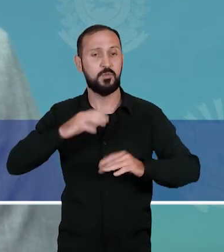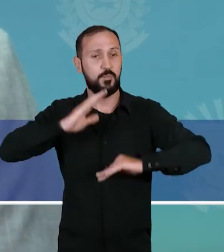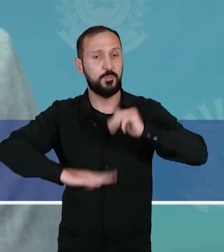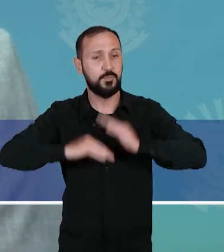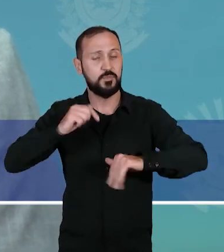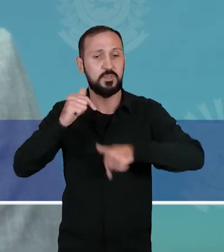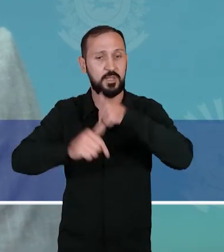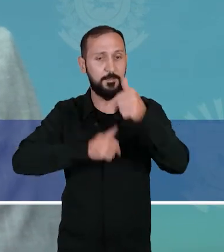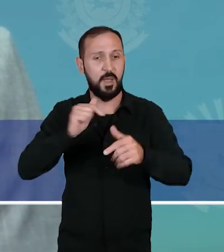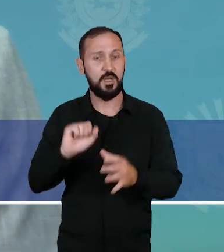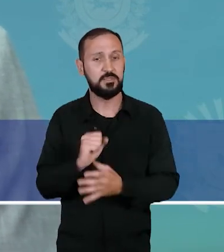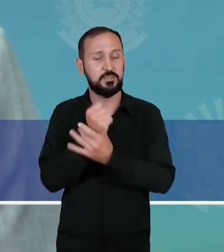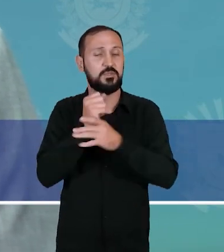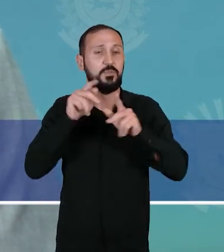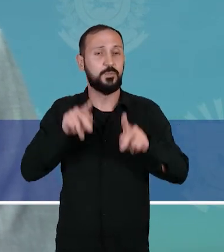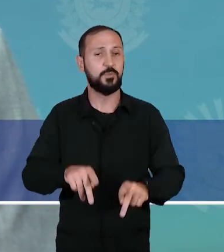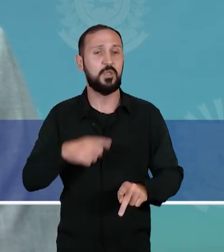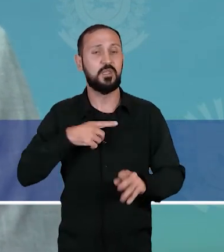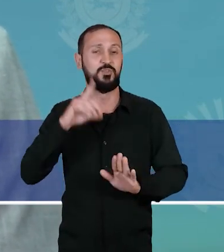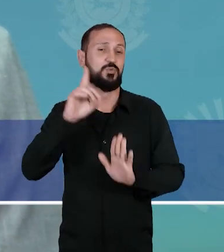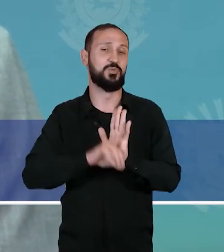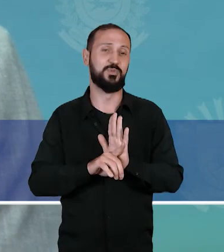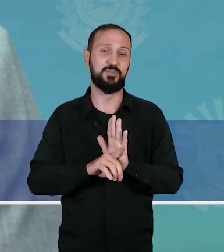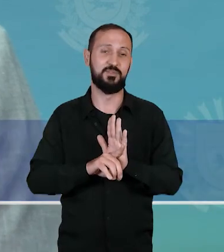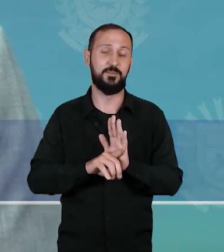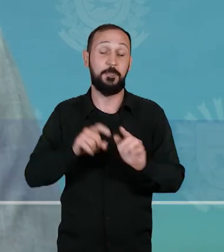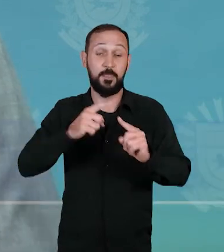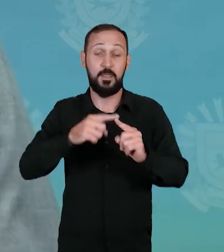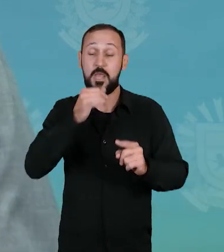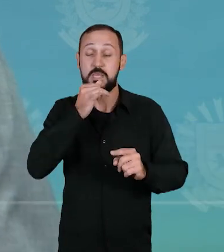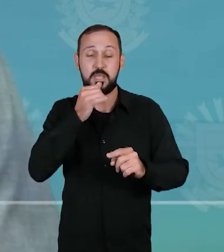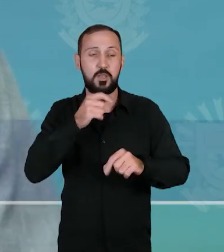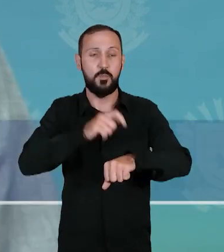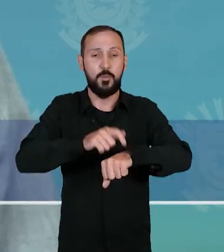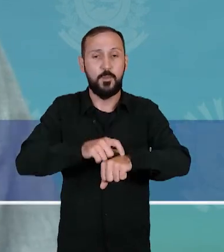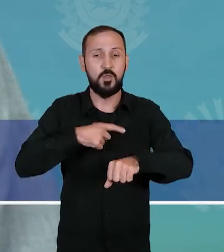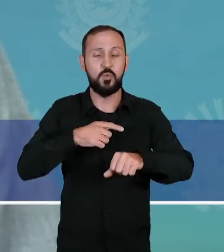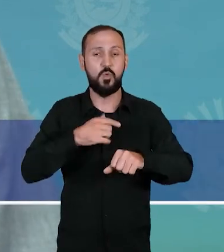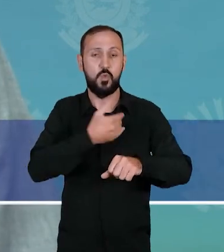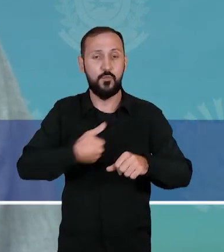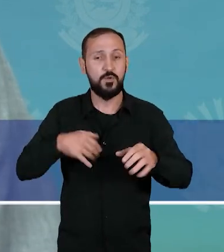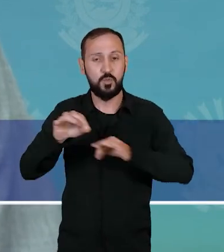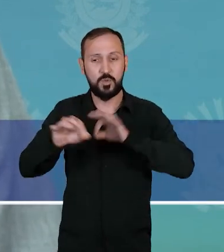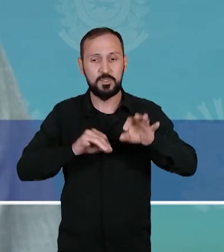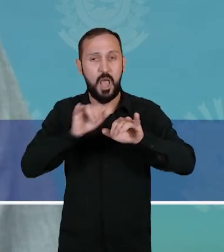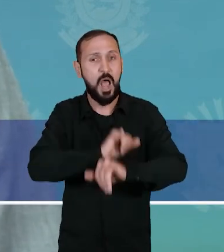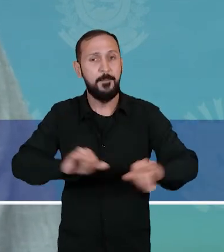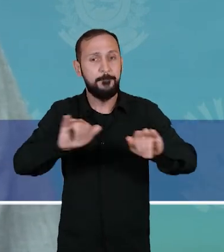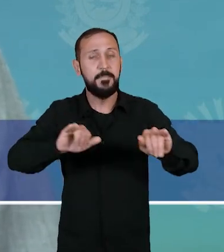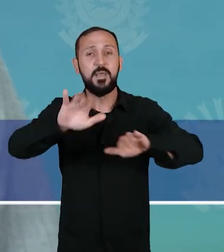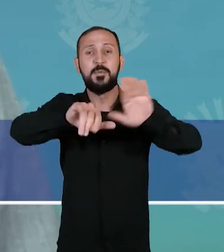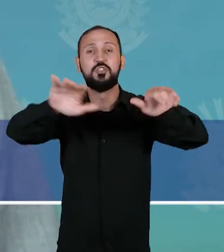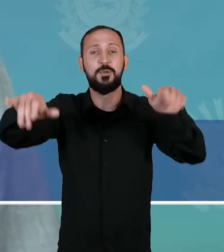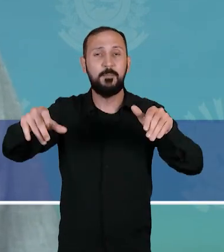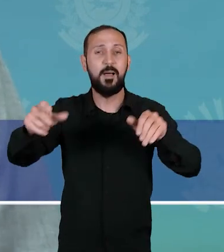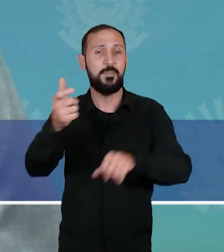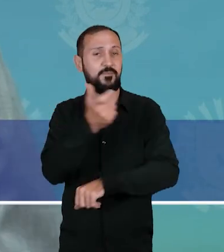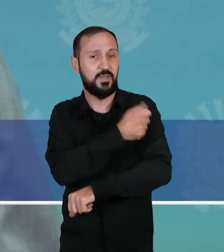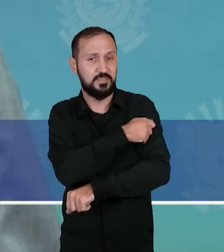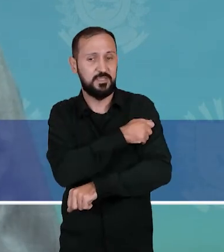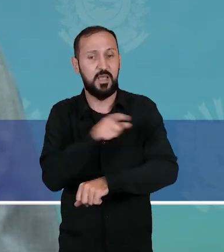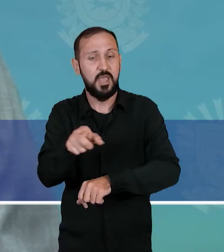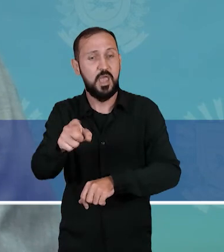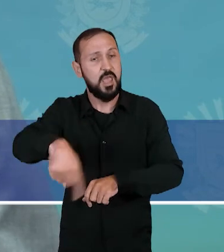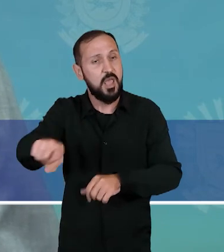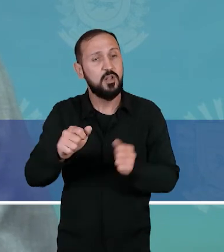aos trabalhadores, servidores da segurança pública que tenham esse direito de, quando o governo fizer as campanhas de vacinação,